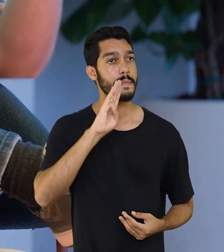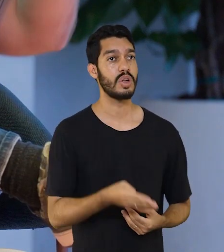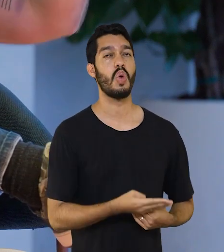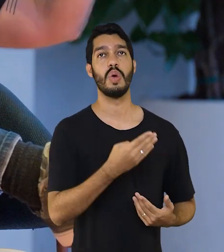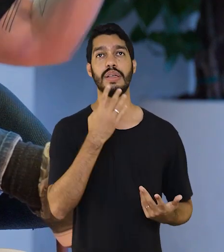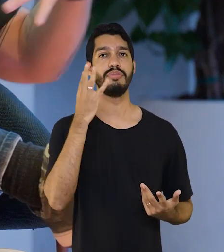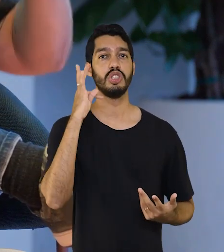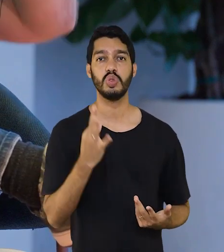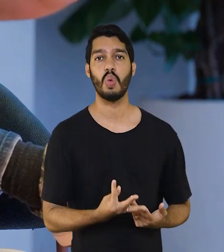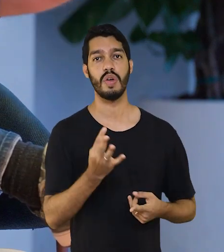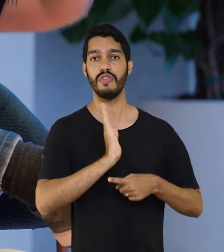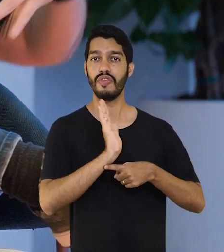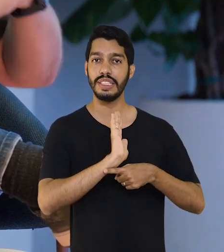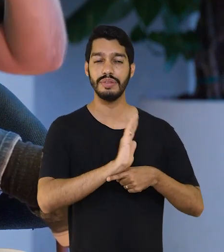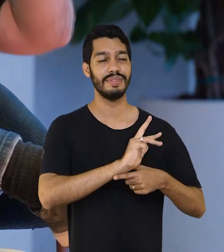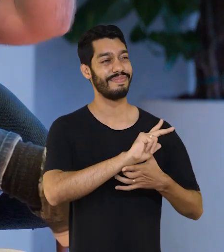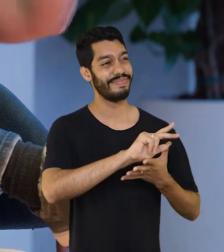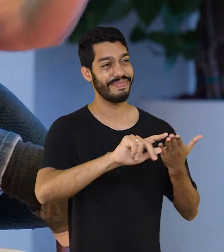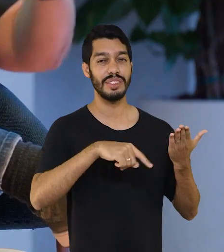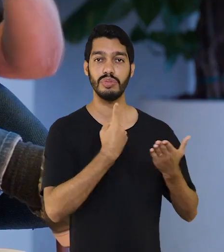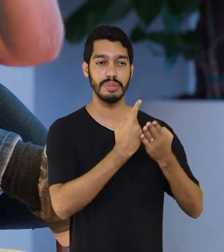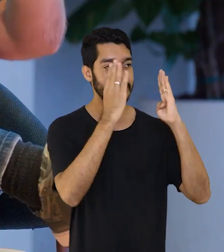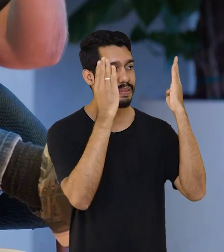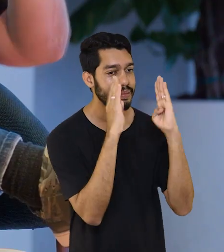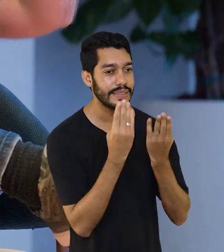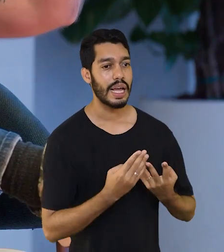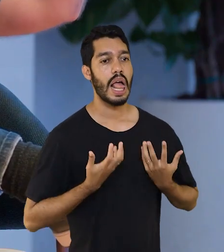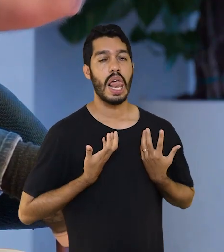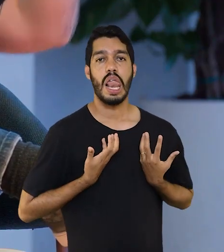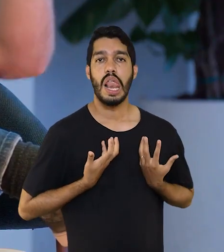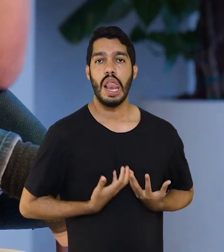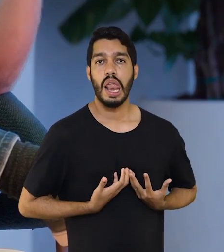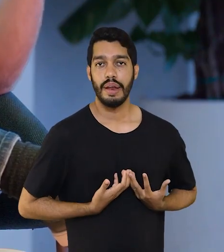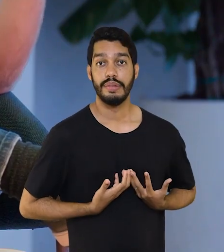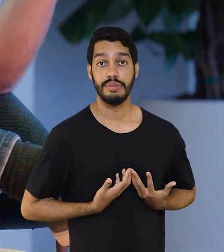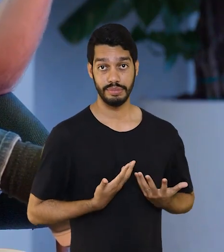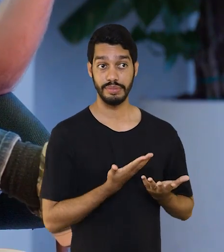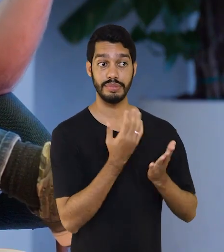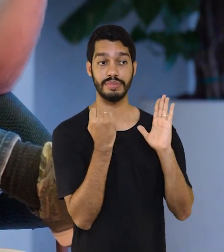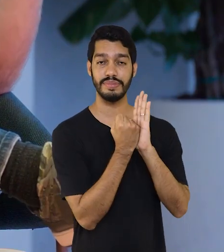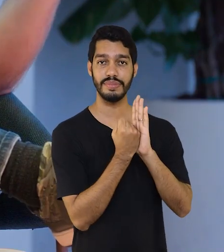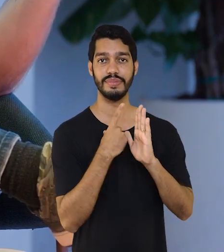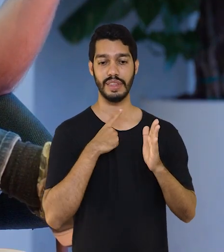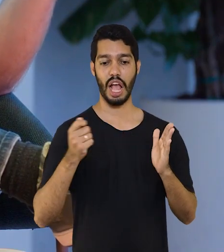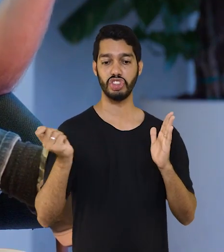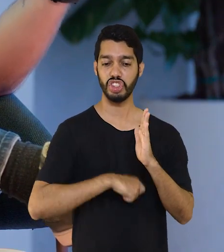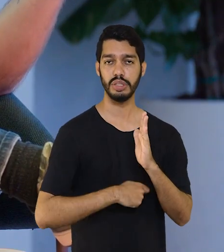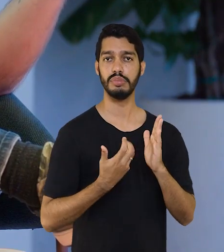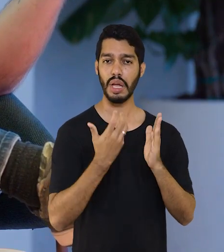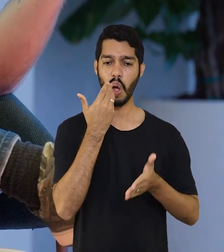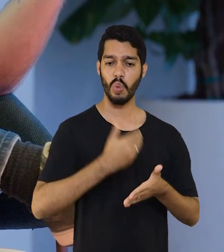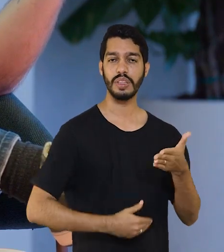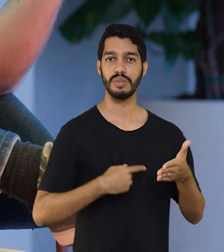analisar bilhões e bilhões de vídeos em larga escala e ter todos esses layers de inteligência. Toda vez que uma marca assina a